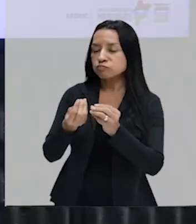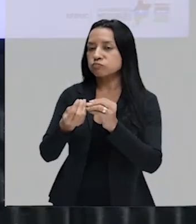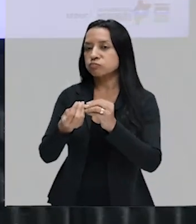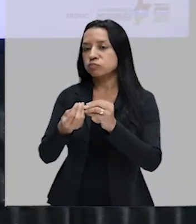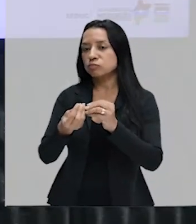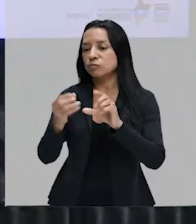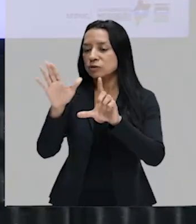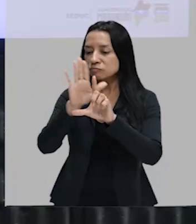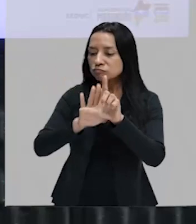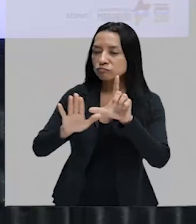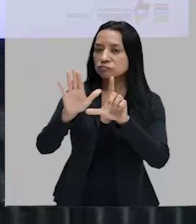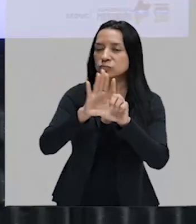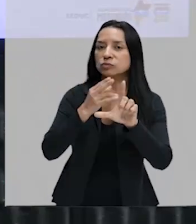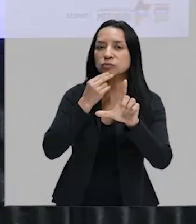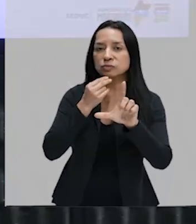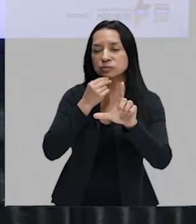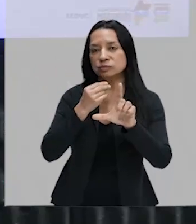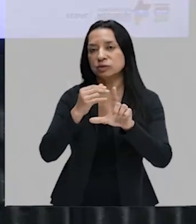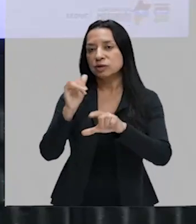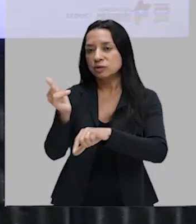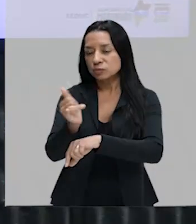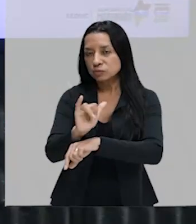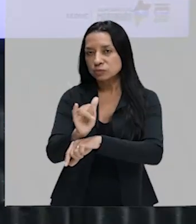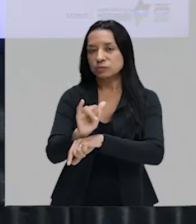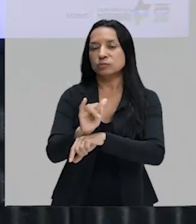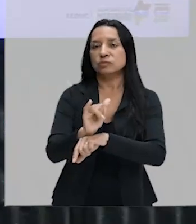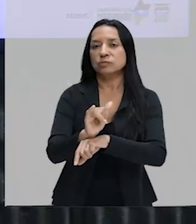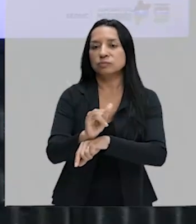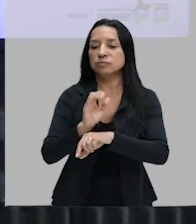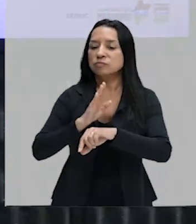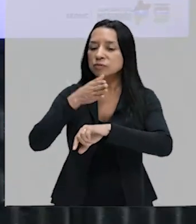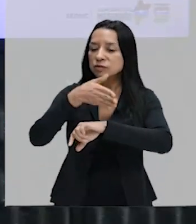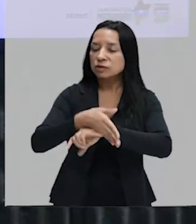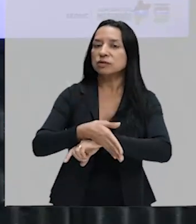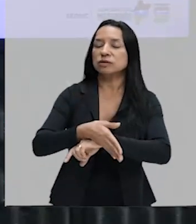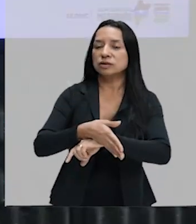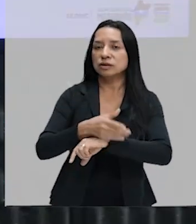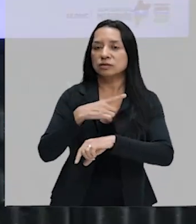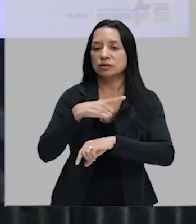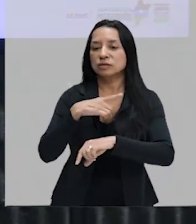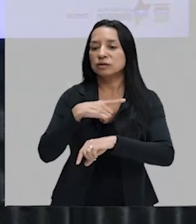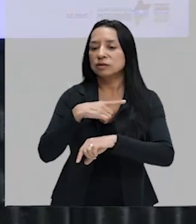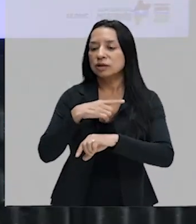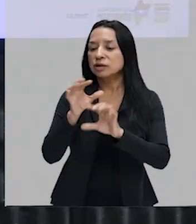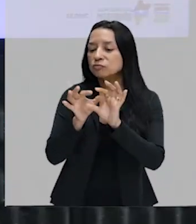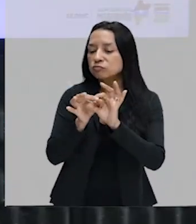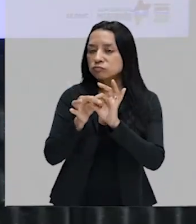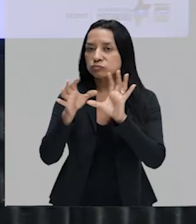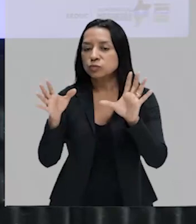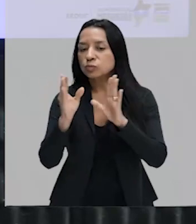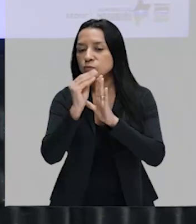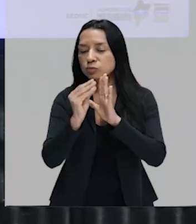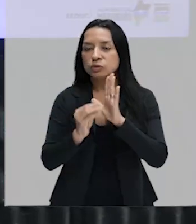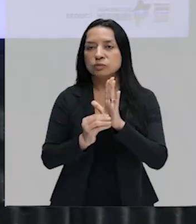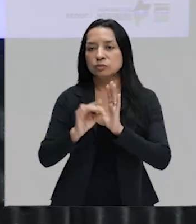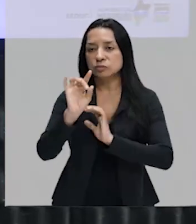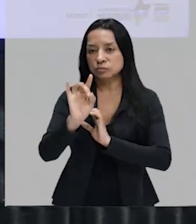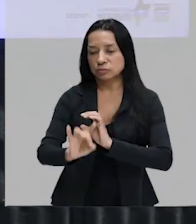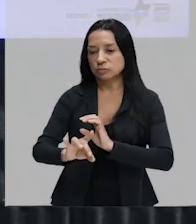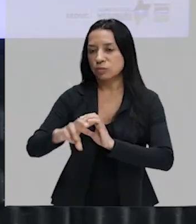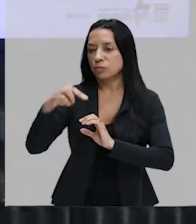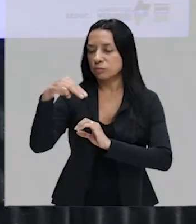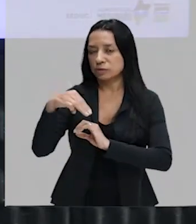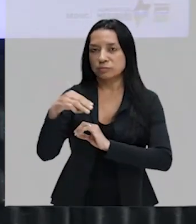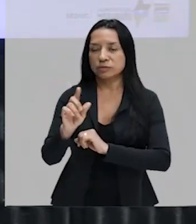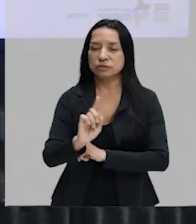Dias, no YouTube. Então, na hora que você acessar o nosso canal, nossa plataforma, lá você vai ter acesso a todo o conteúdo, não somente de